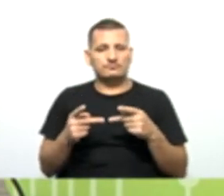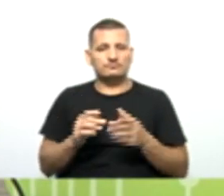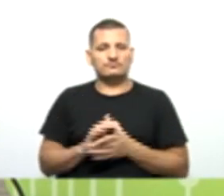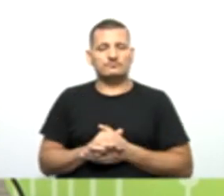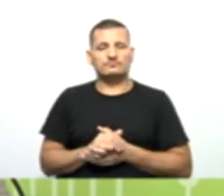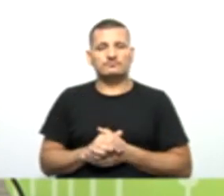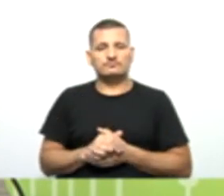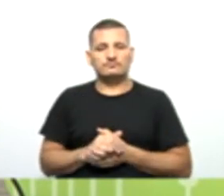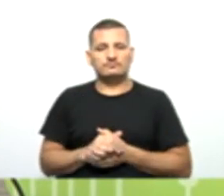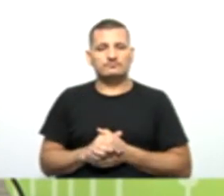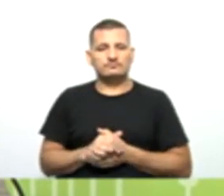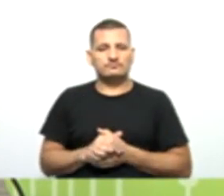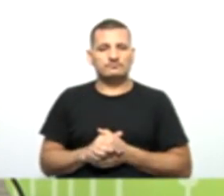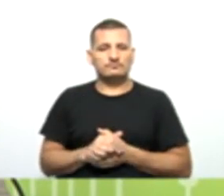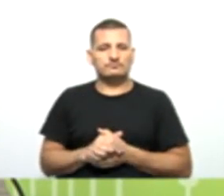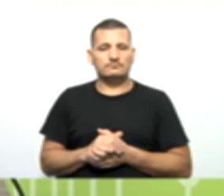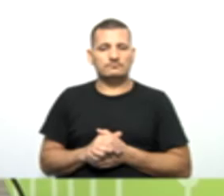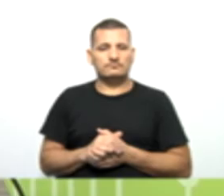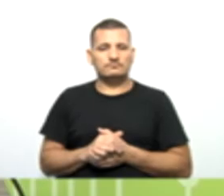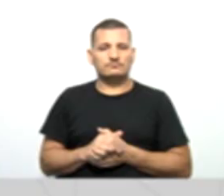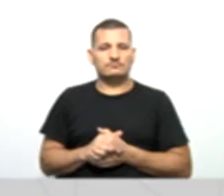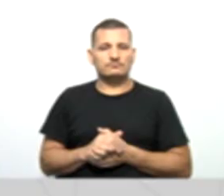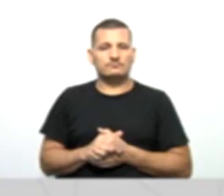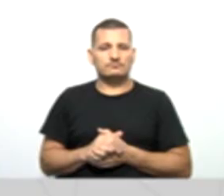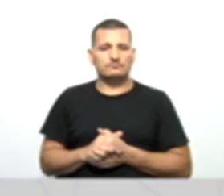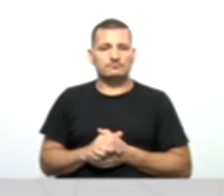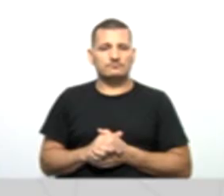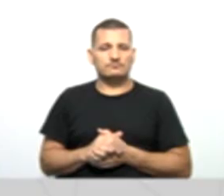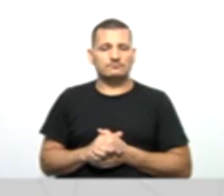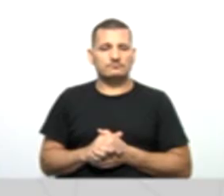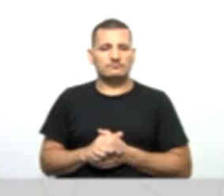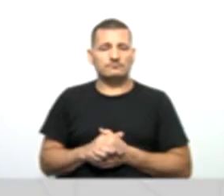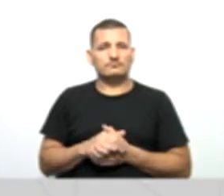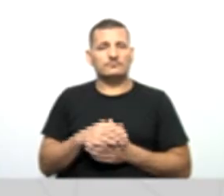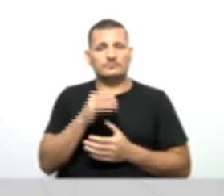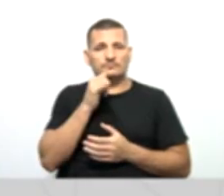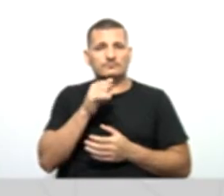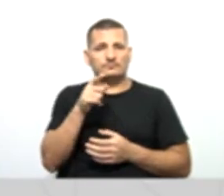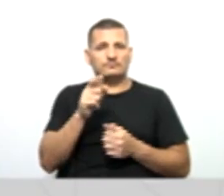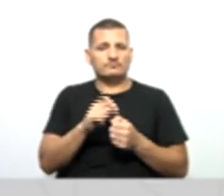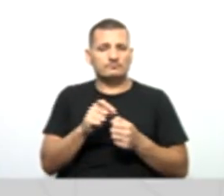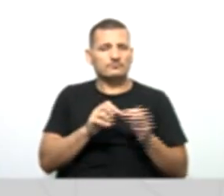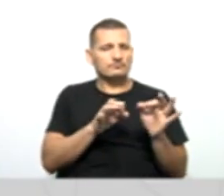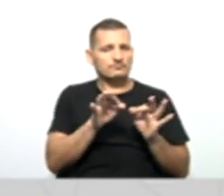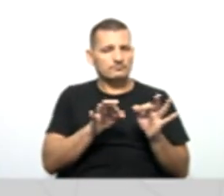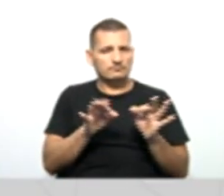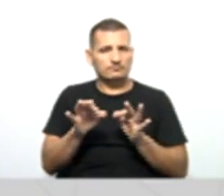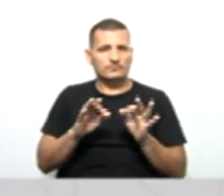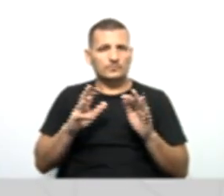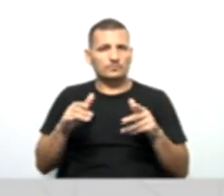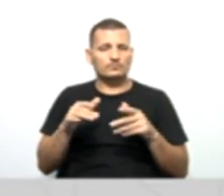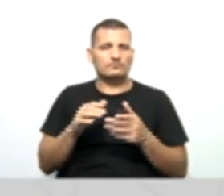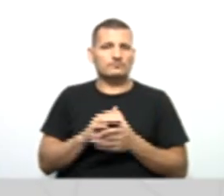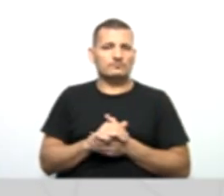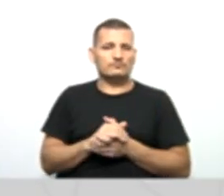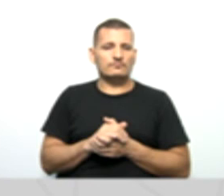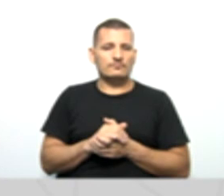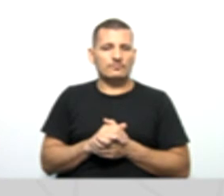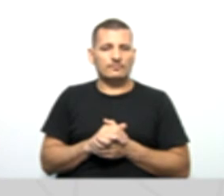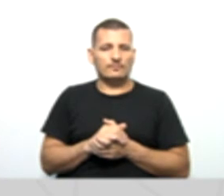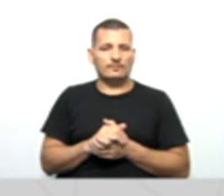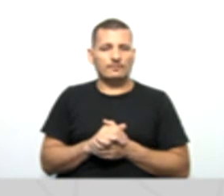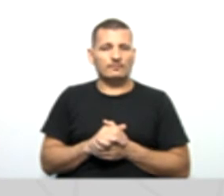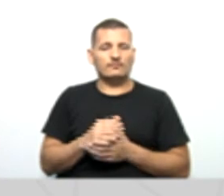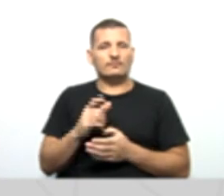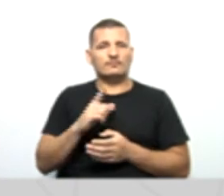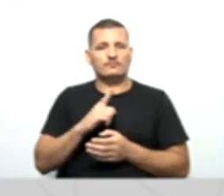seu bolo. Ok, gente? Então, por fim, ó, se você fizer todos esses planos, que não são poucos, tá? Para ser sincero,